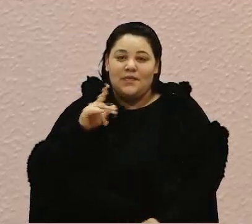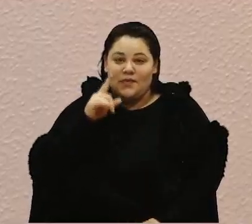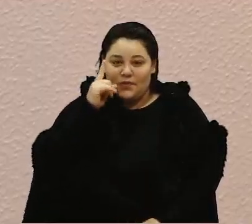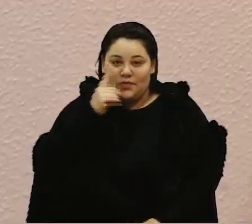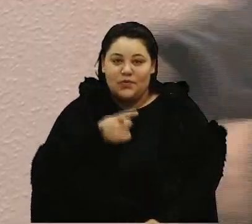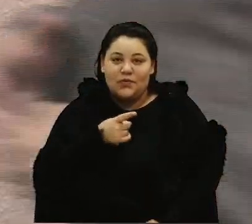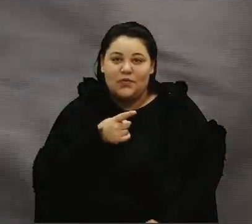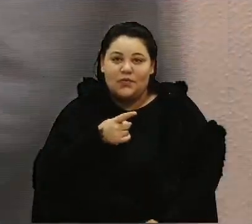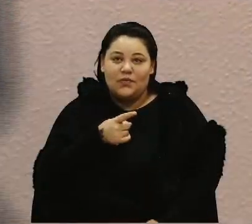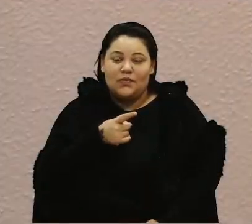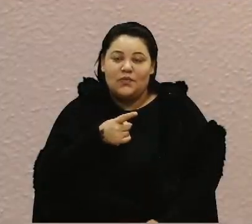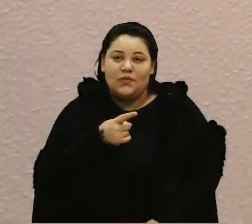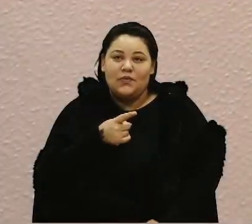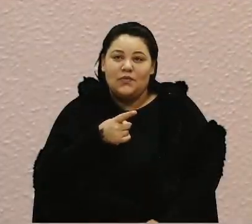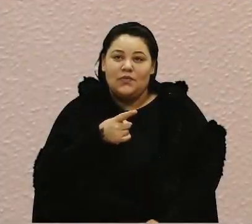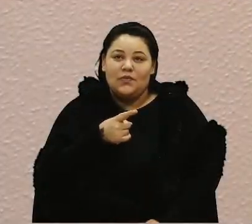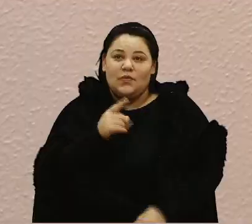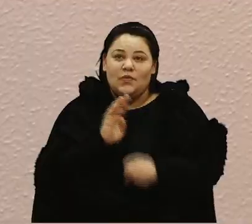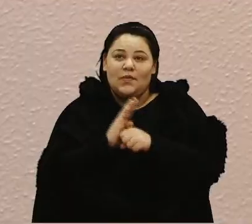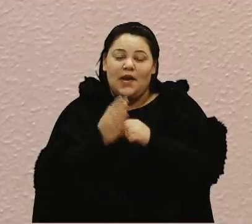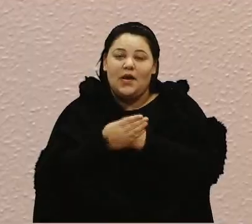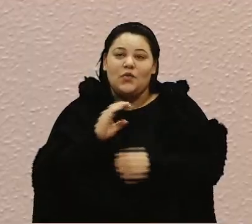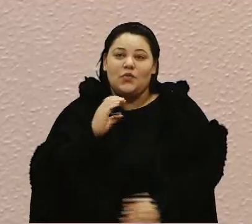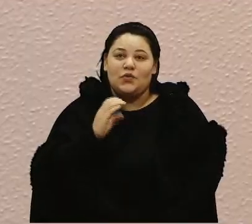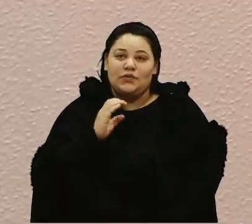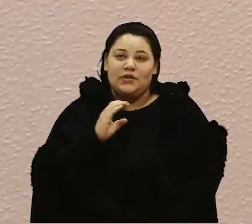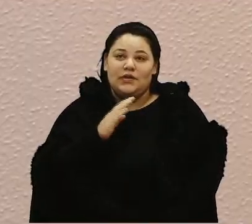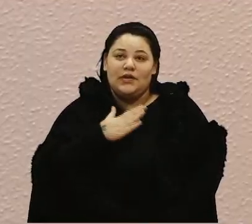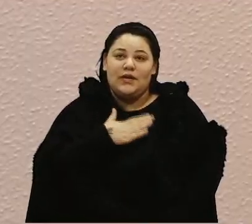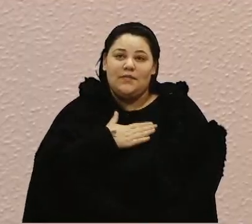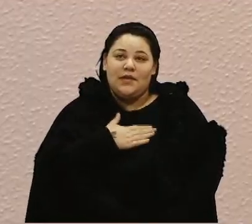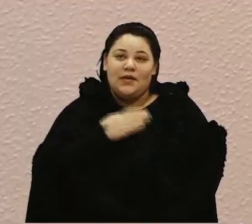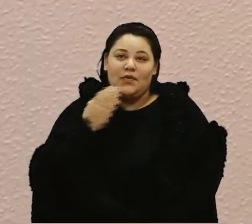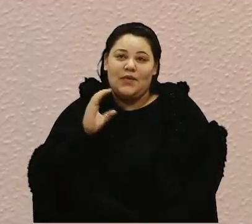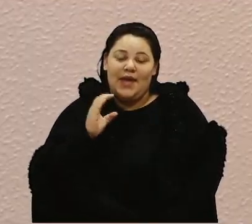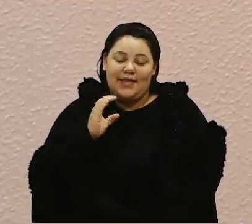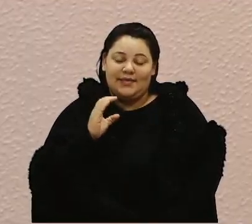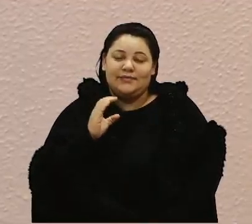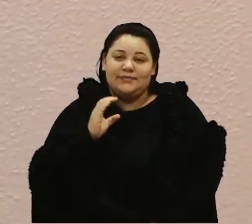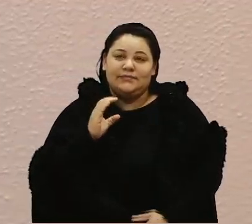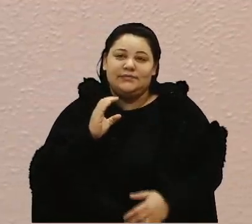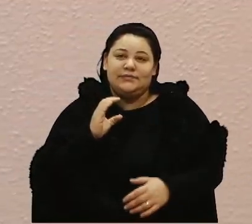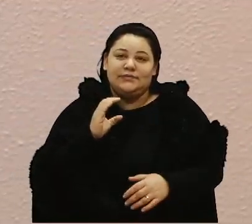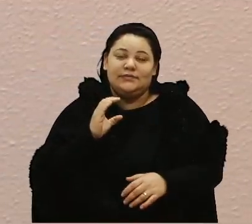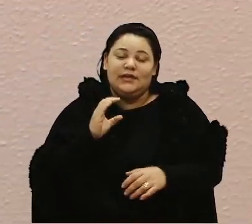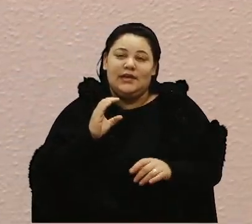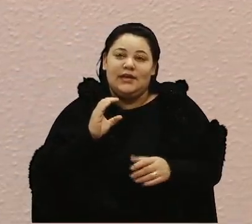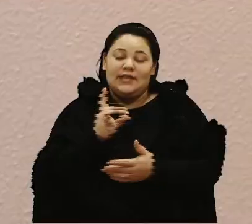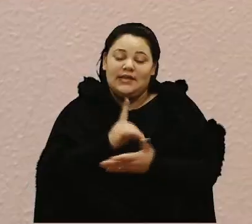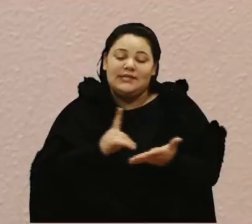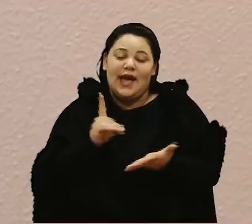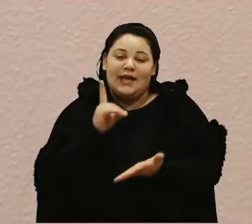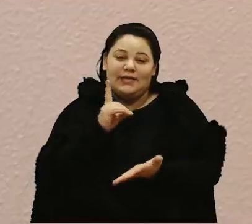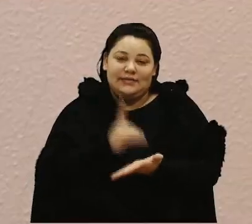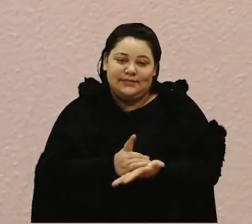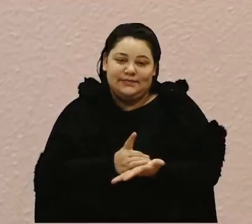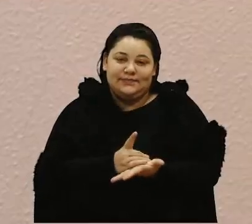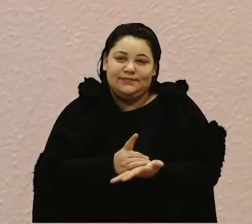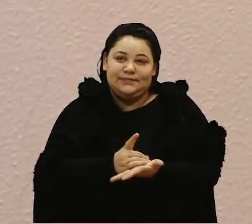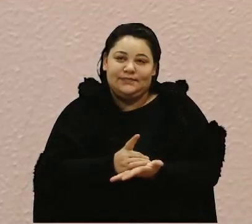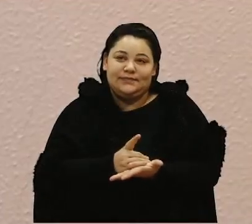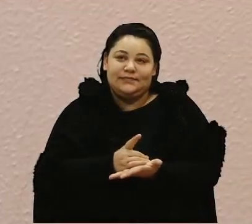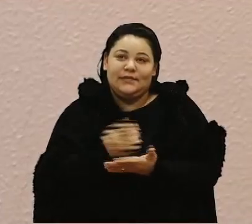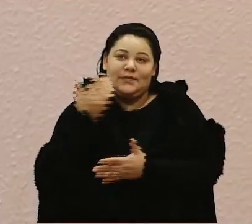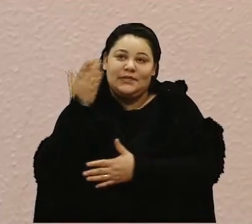Madeira no bairro Cruzeiro e a minha cunhada, então, é designer da marcenaria e foram premiados, então, nessa importante pesquisa que acontece na